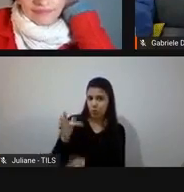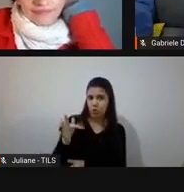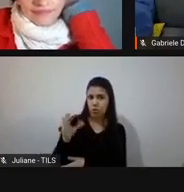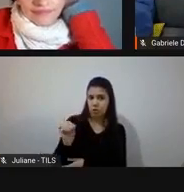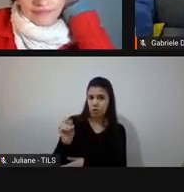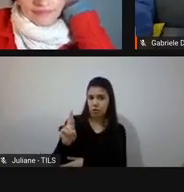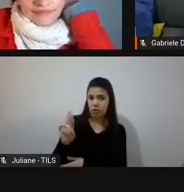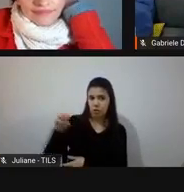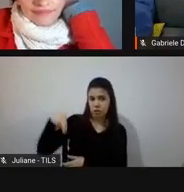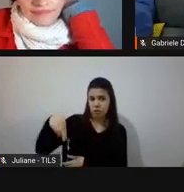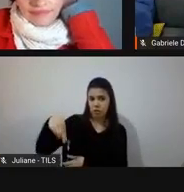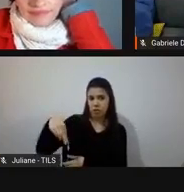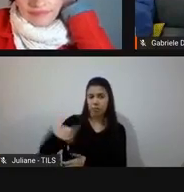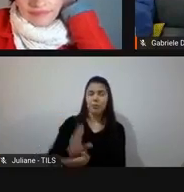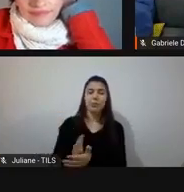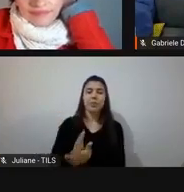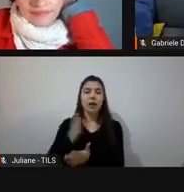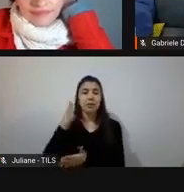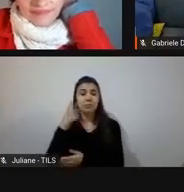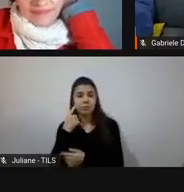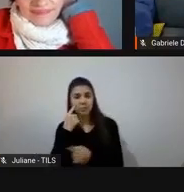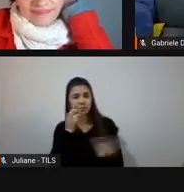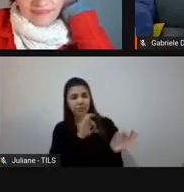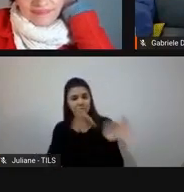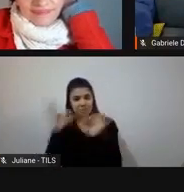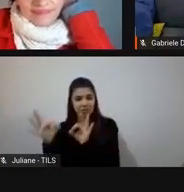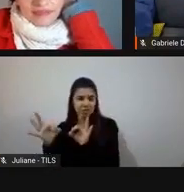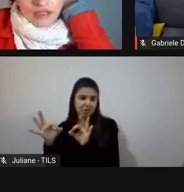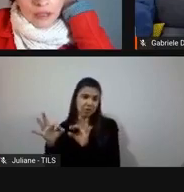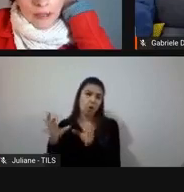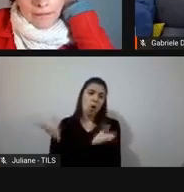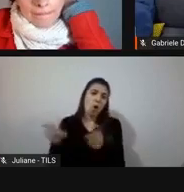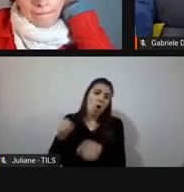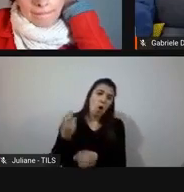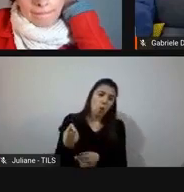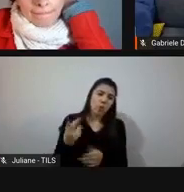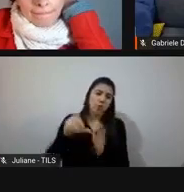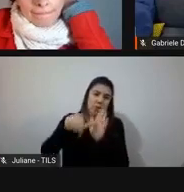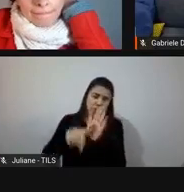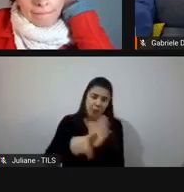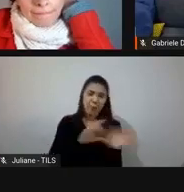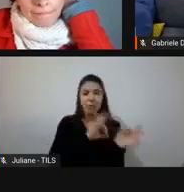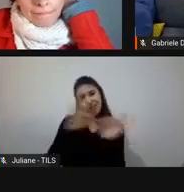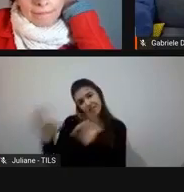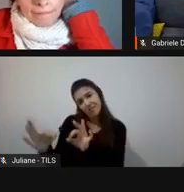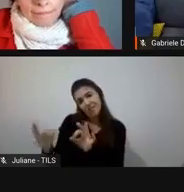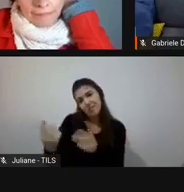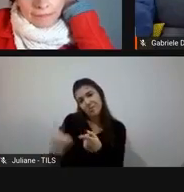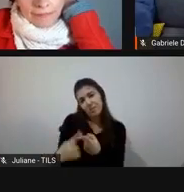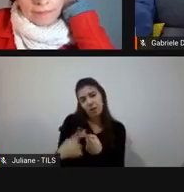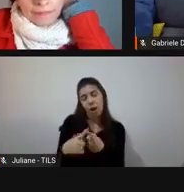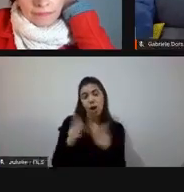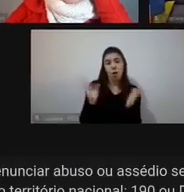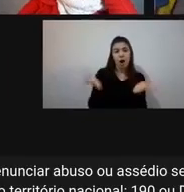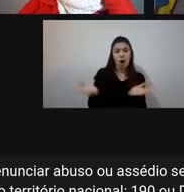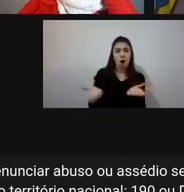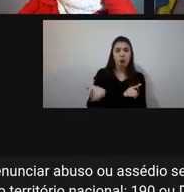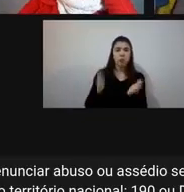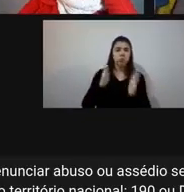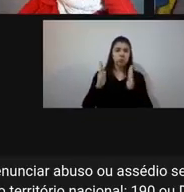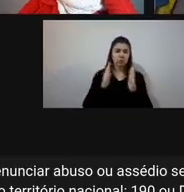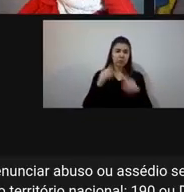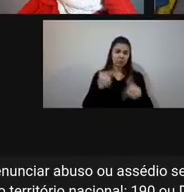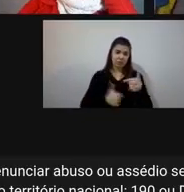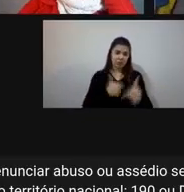ainda está rodando aqui, eu já vou ter que atender algumas emergências, né? Depois que nós começamos com o projeto Confiar, aumentou